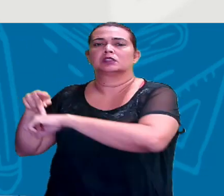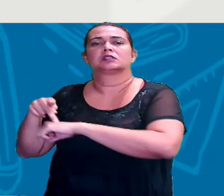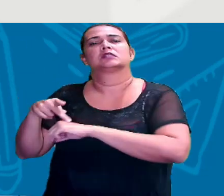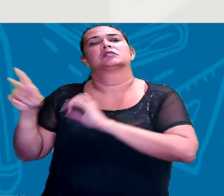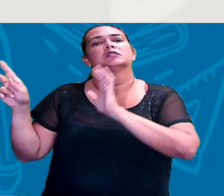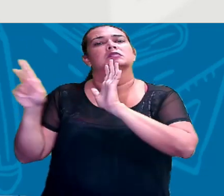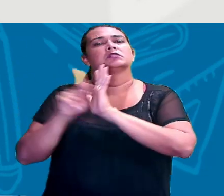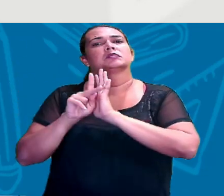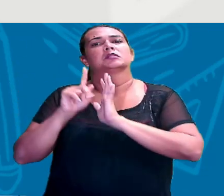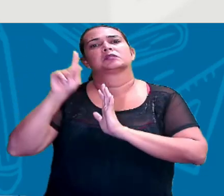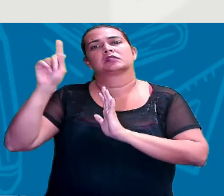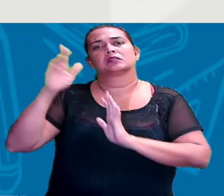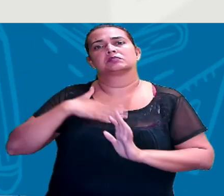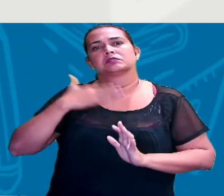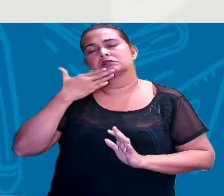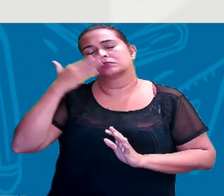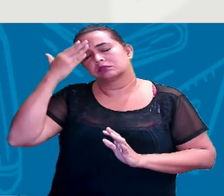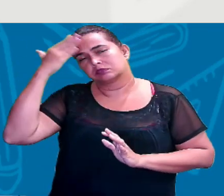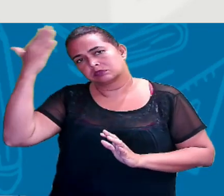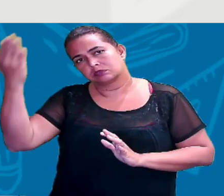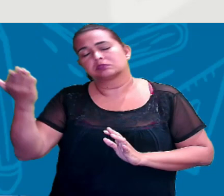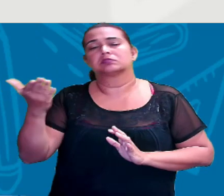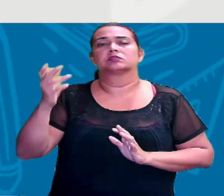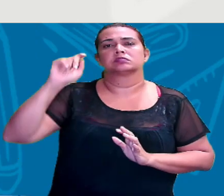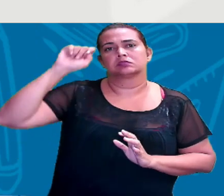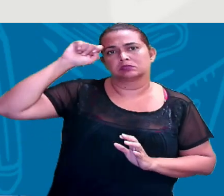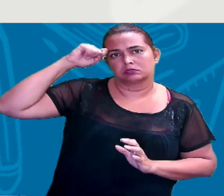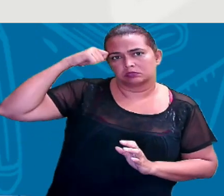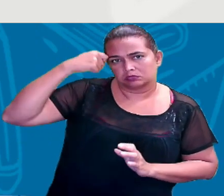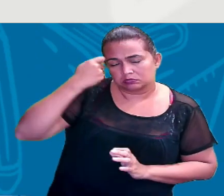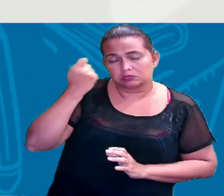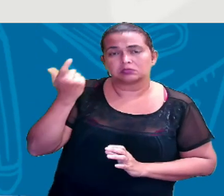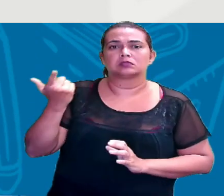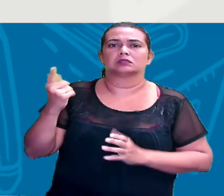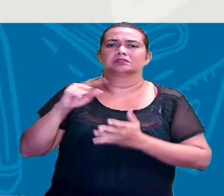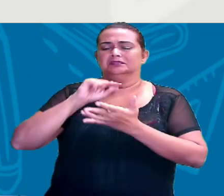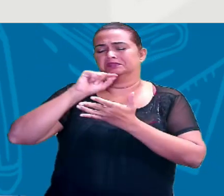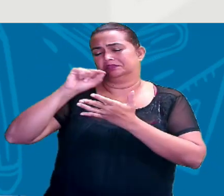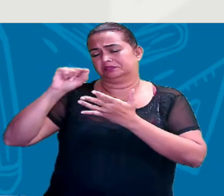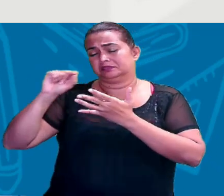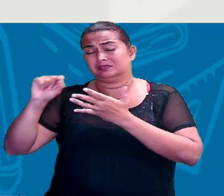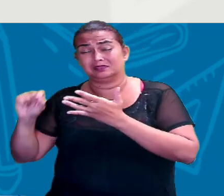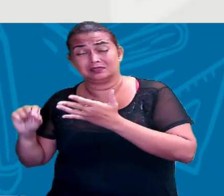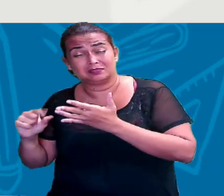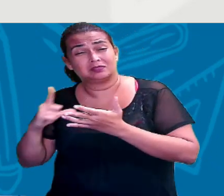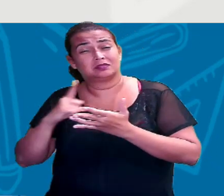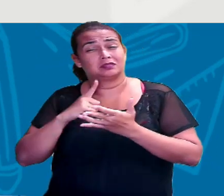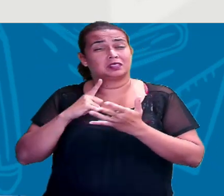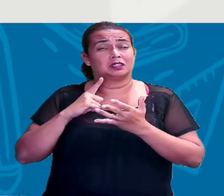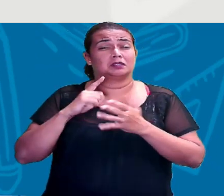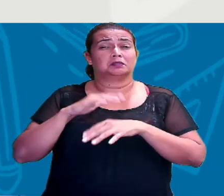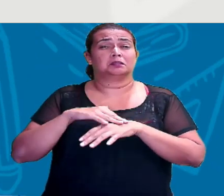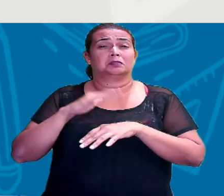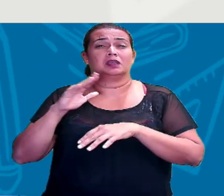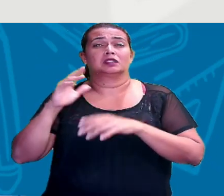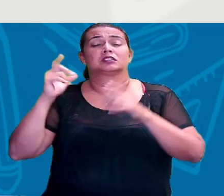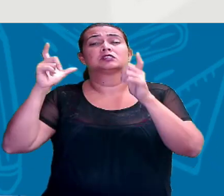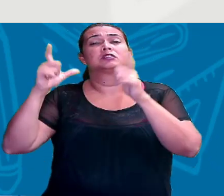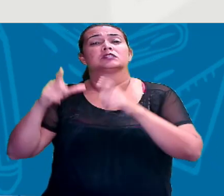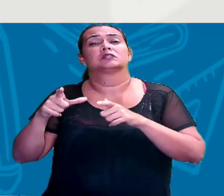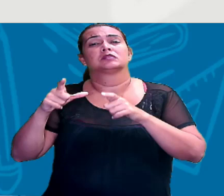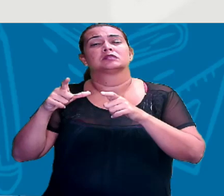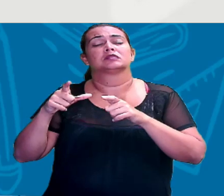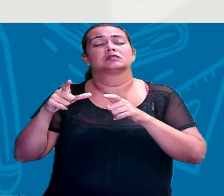paquistaneses, palestinos e angolanos. Entretanto, o maior número de refugiados aguardando reconhecimento é de